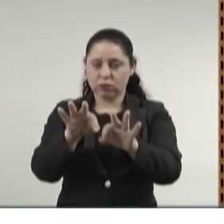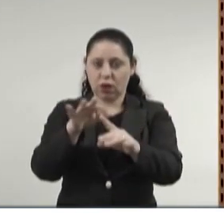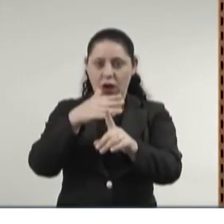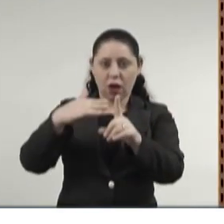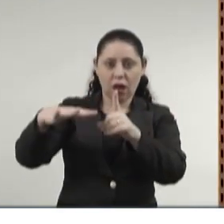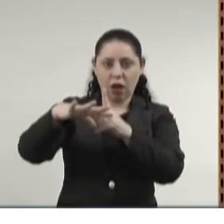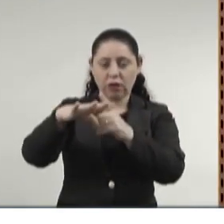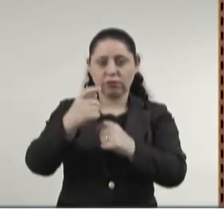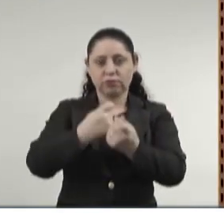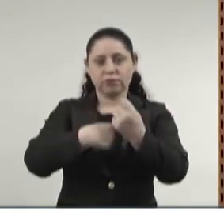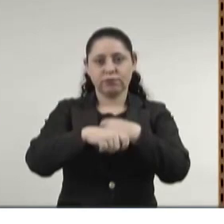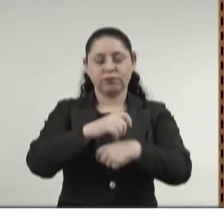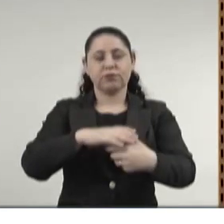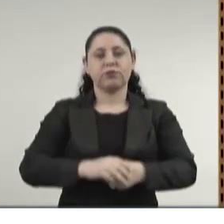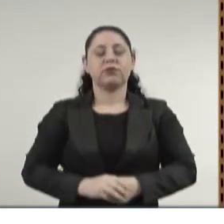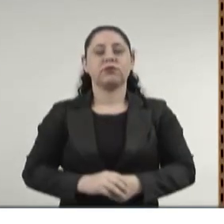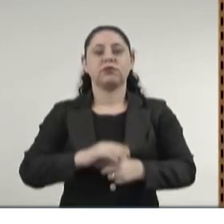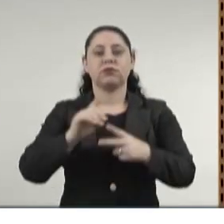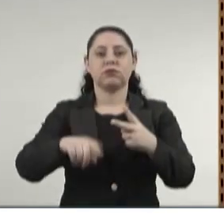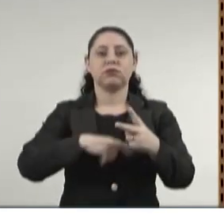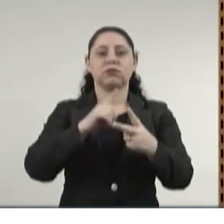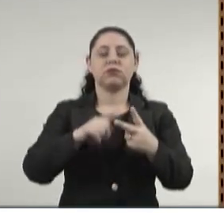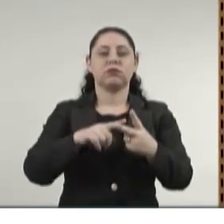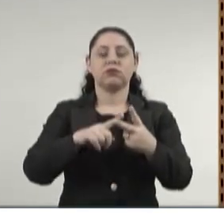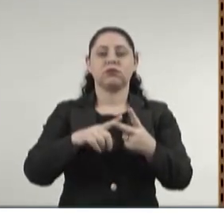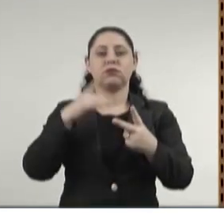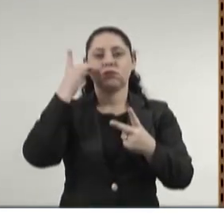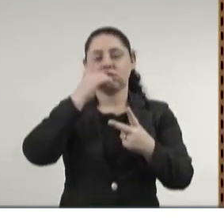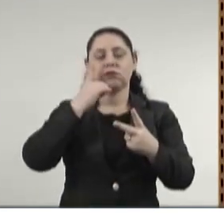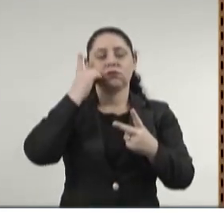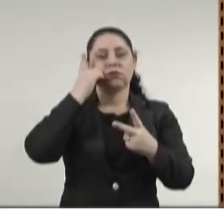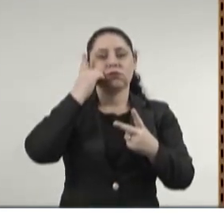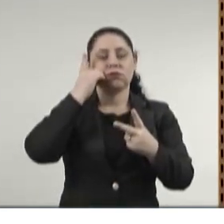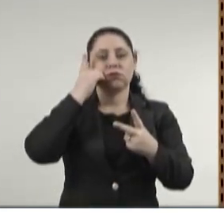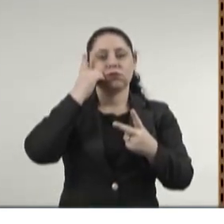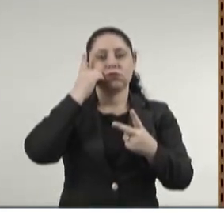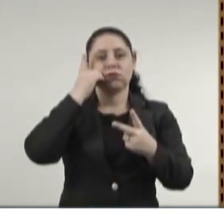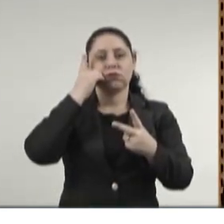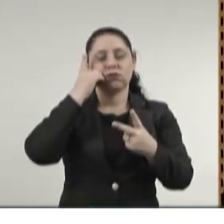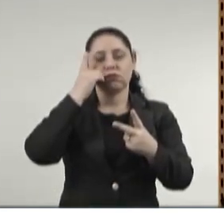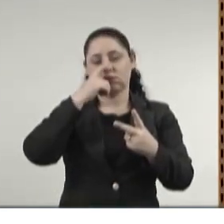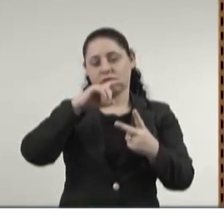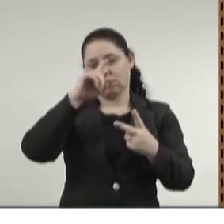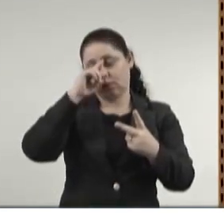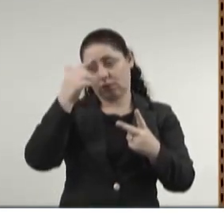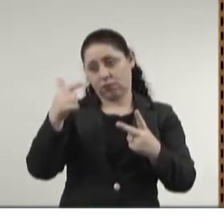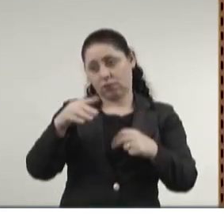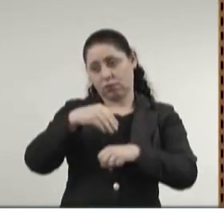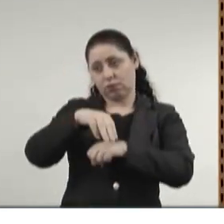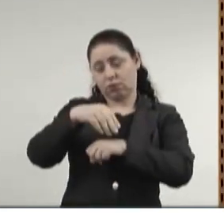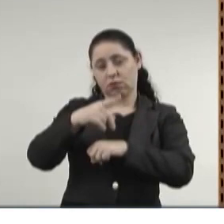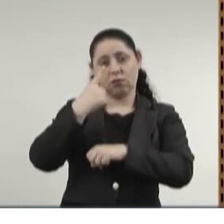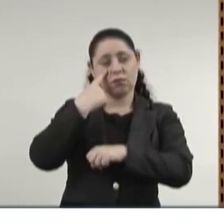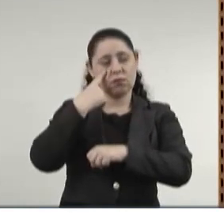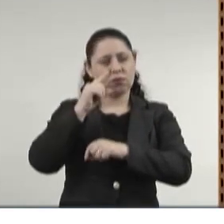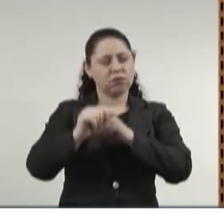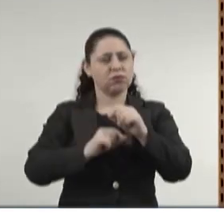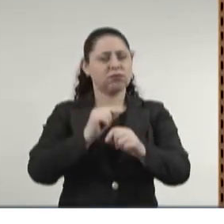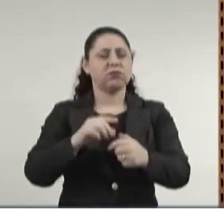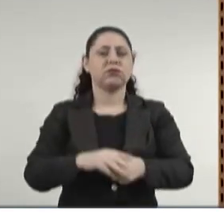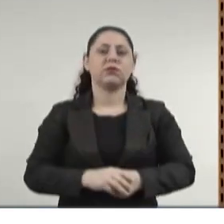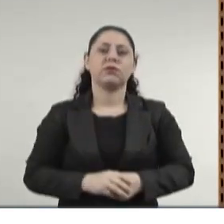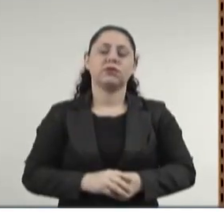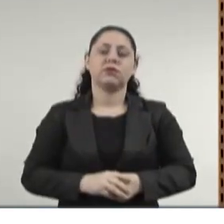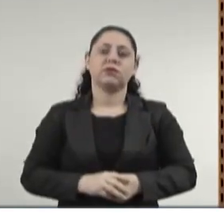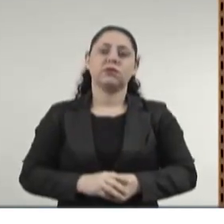econômico. Bom, a segundo encaminhamento, deputado Zeca, e esse é outro encaminhamento que vejo